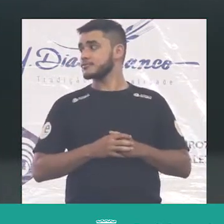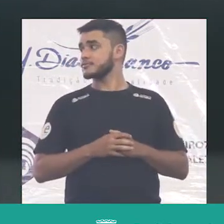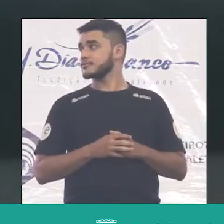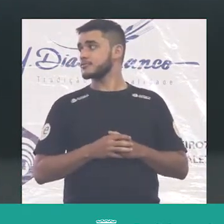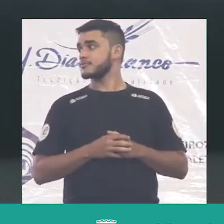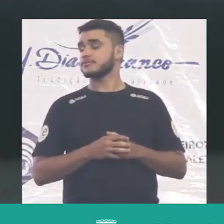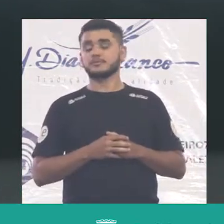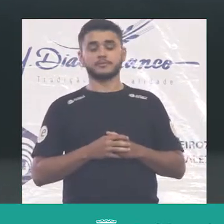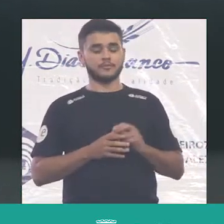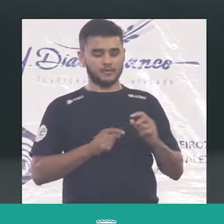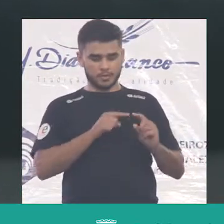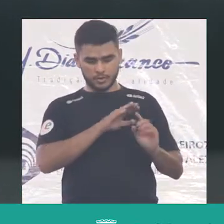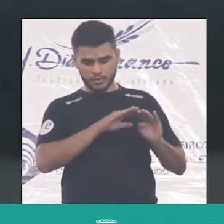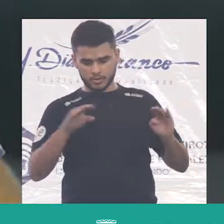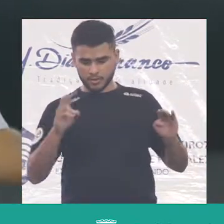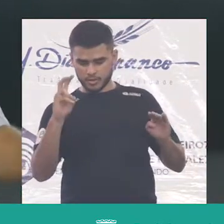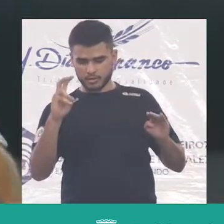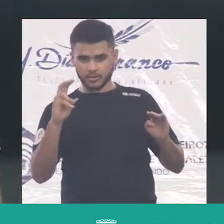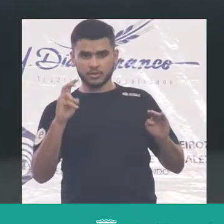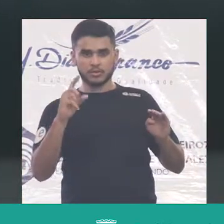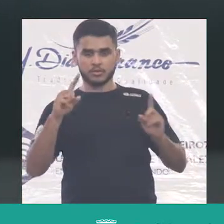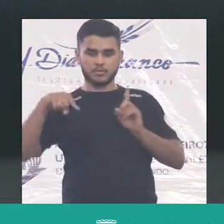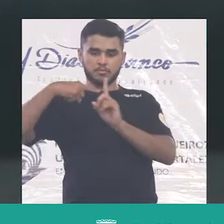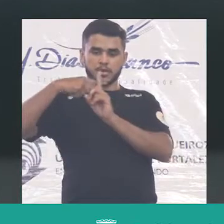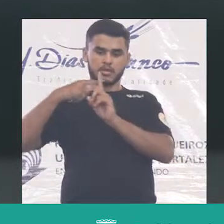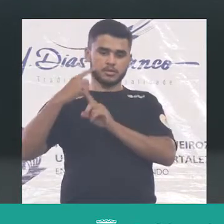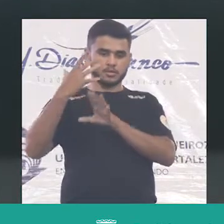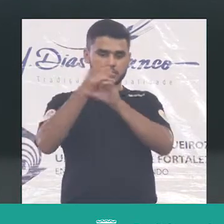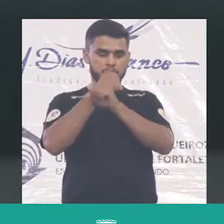5 com mais 3, 8.